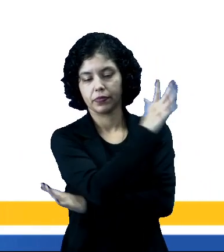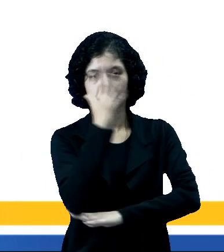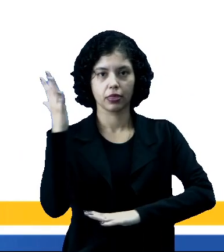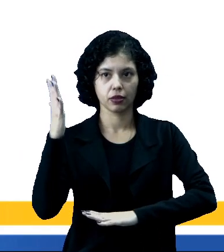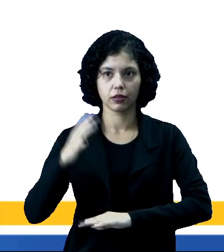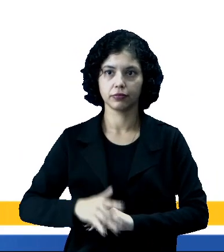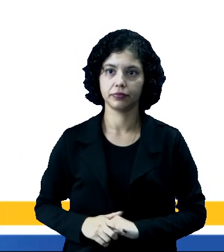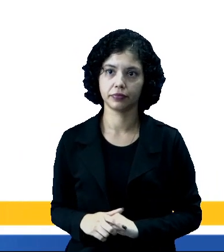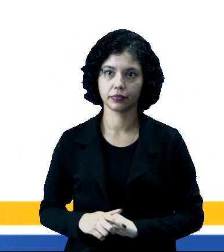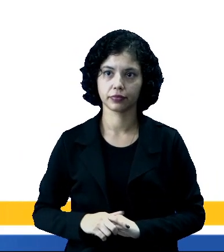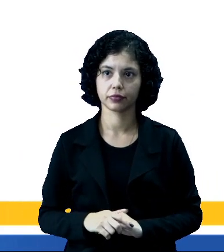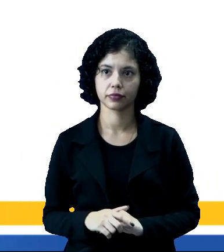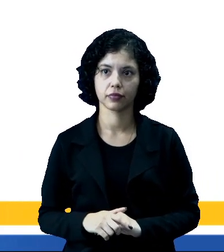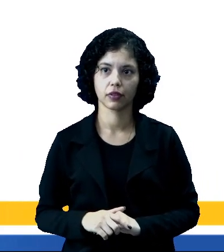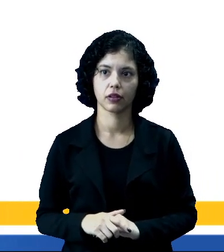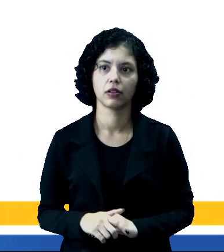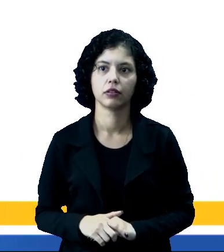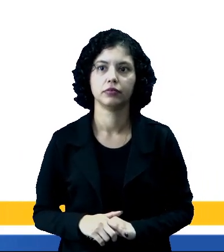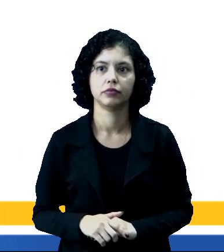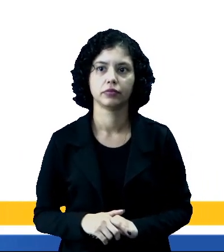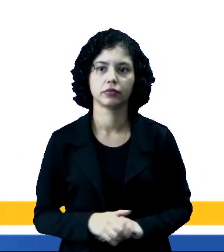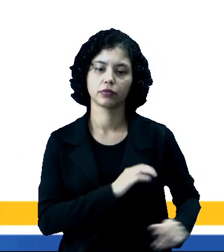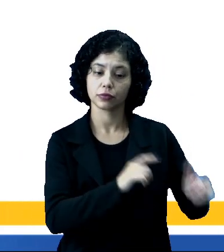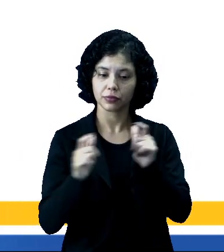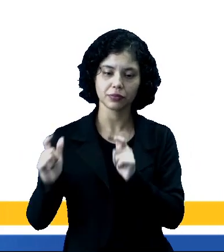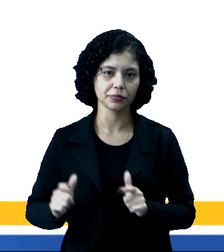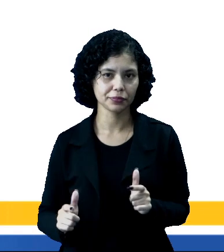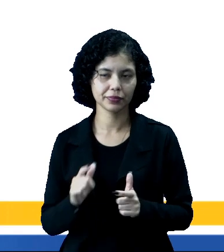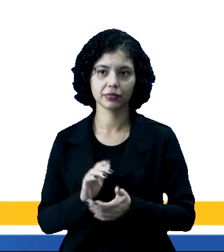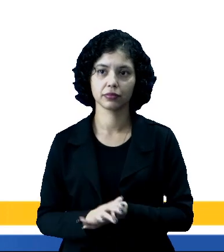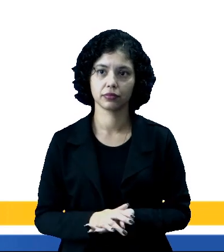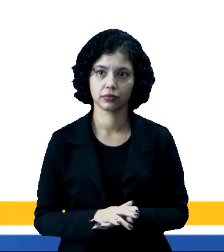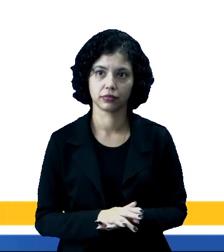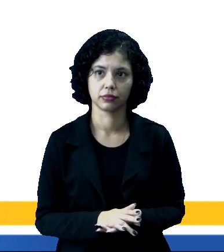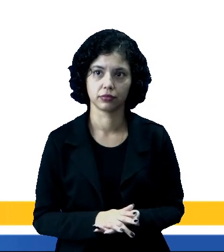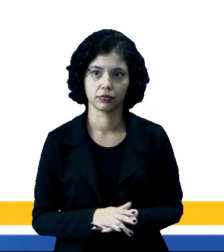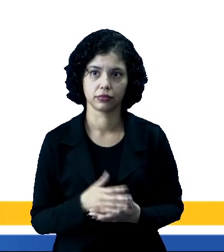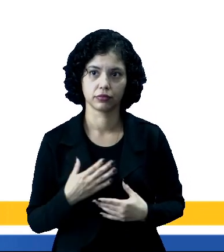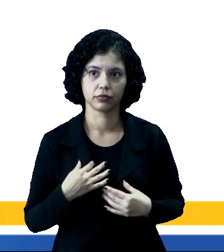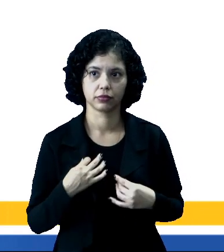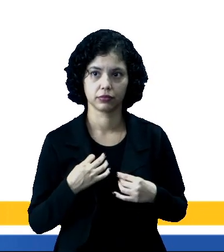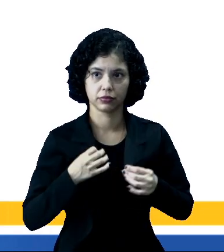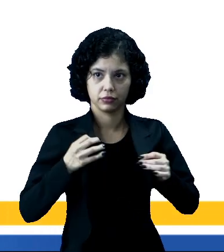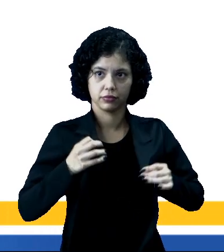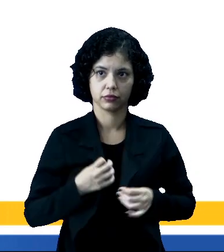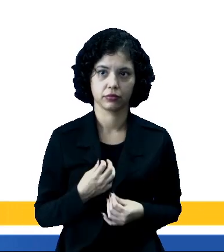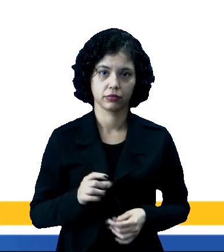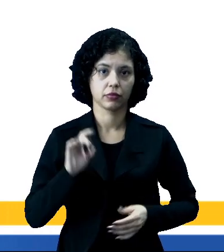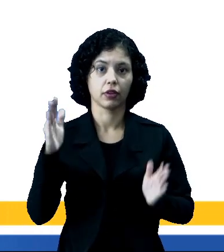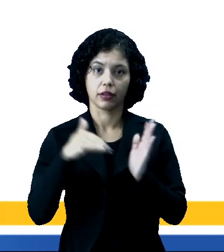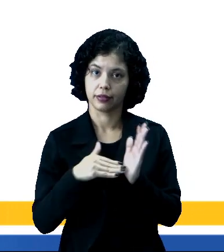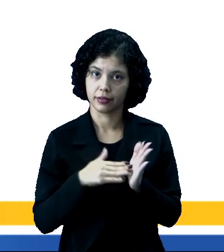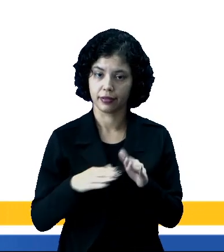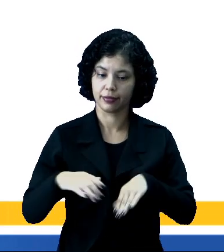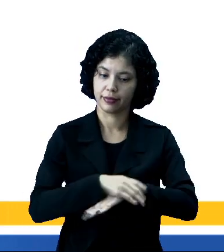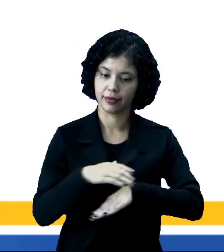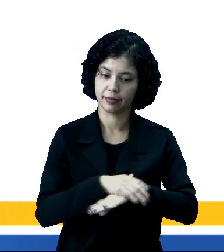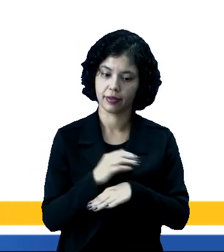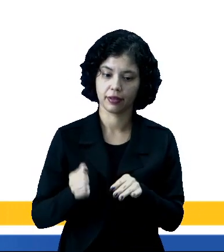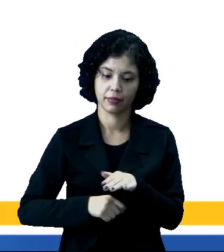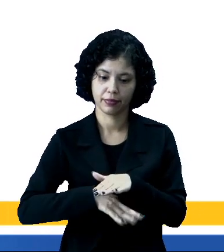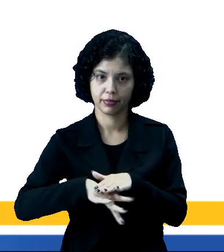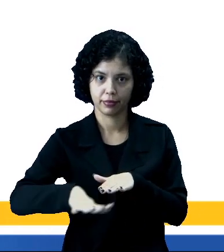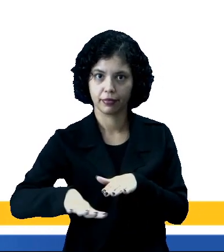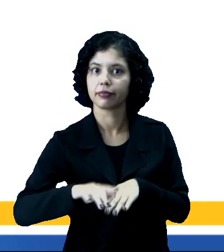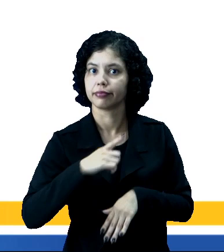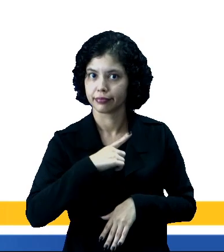natureza. Está em todos os lados, então, ou seja, está em todos os lados. Hasta debaixo de tu sapato, né? Até debaixo do sapato, aí, com a quantidade de terra que